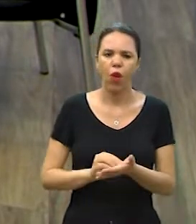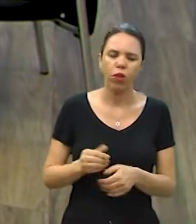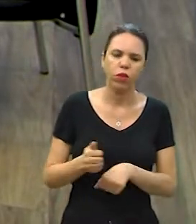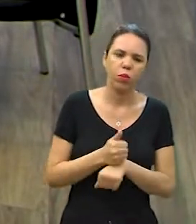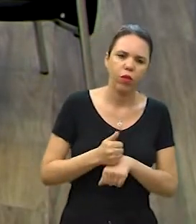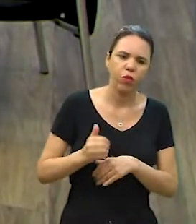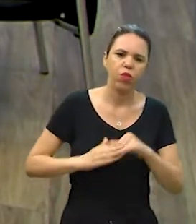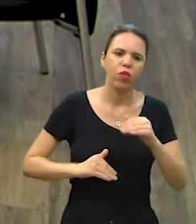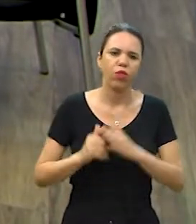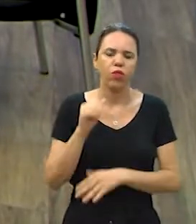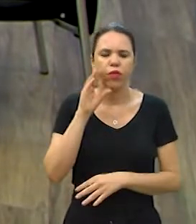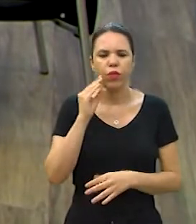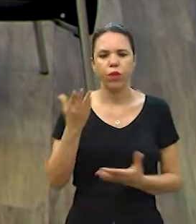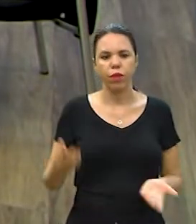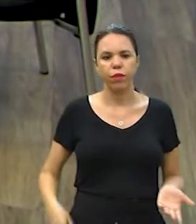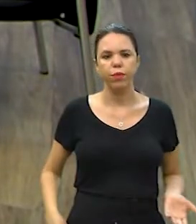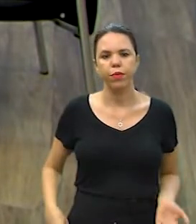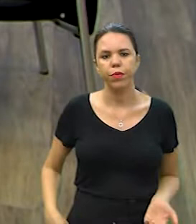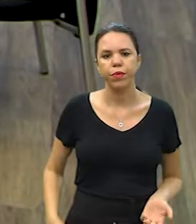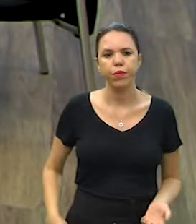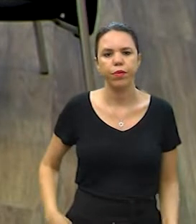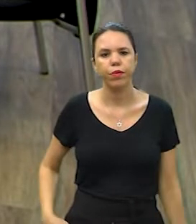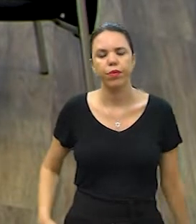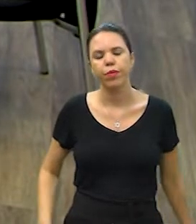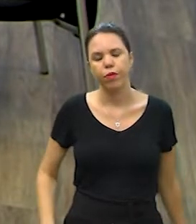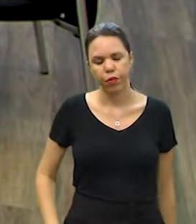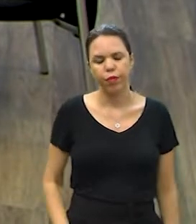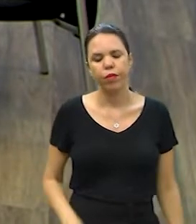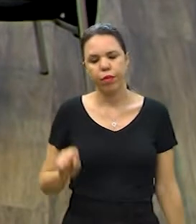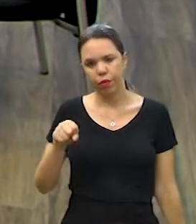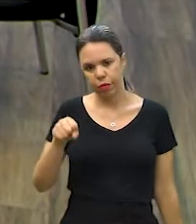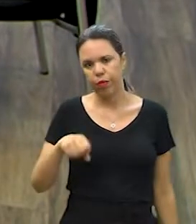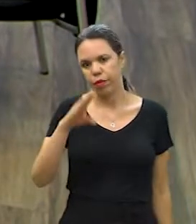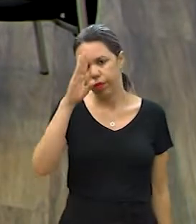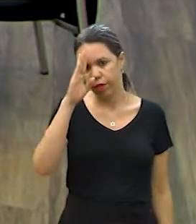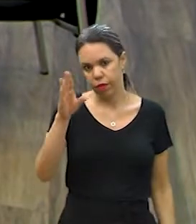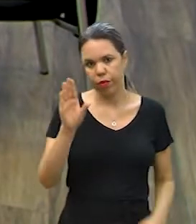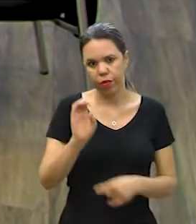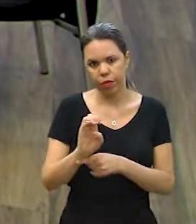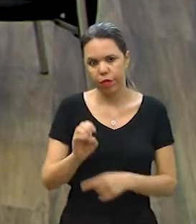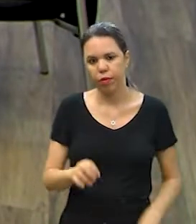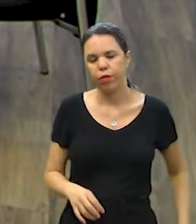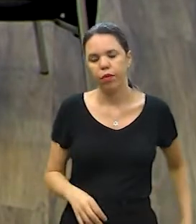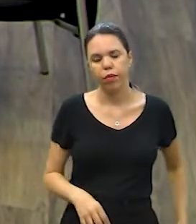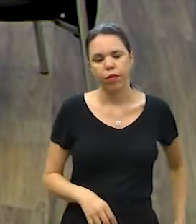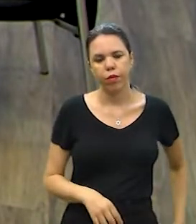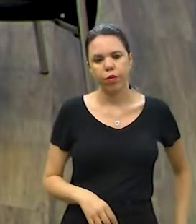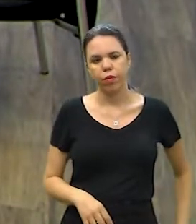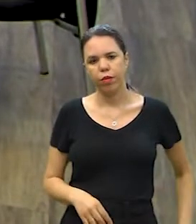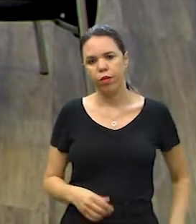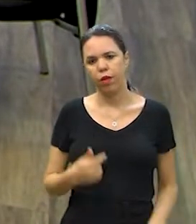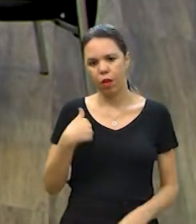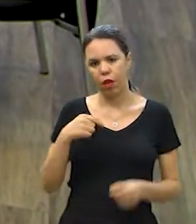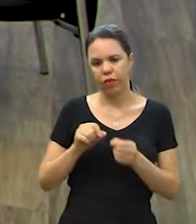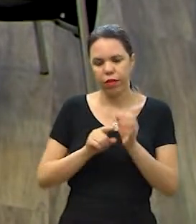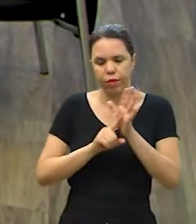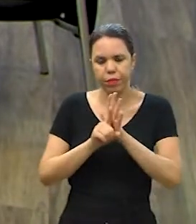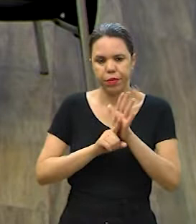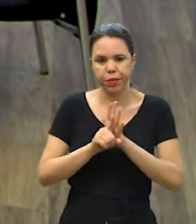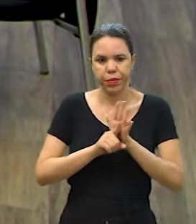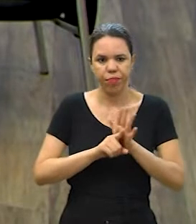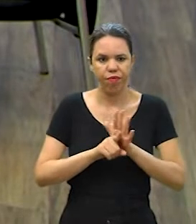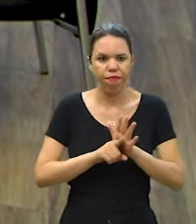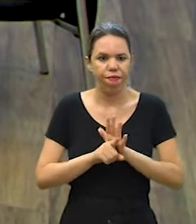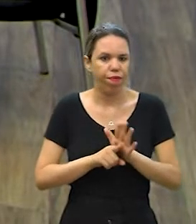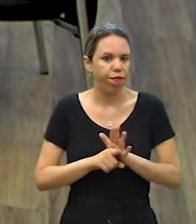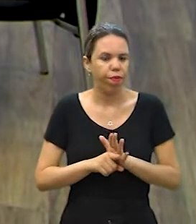auxiliar, faltam funcionários nesta rede? Principalmente na rede estadual. Eu fiz um